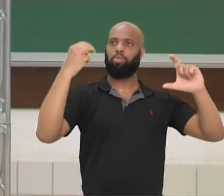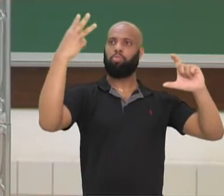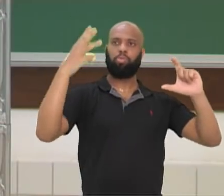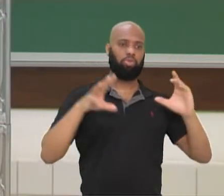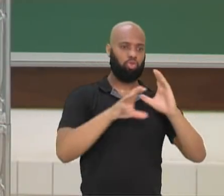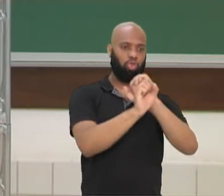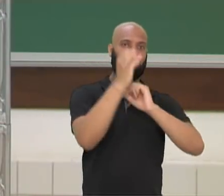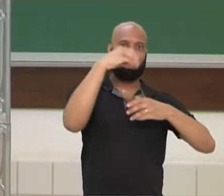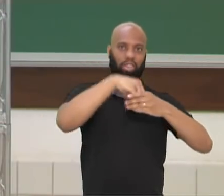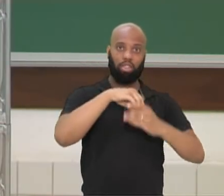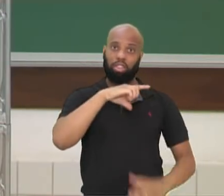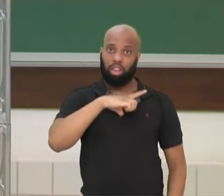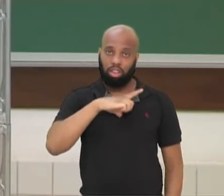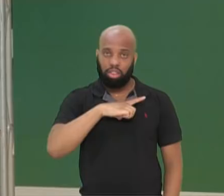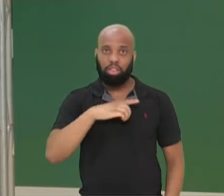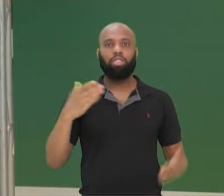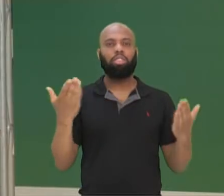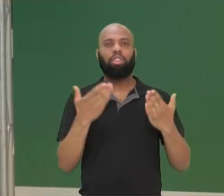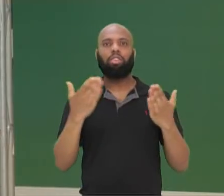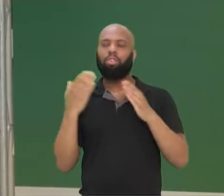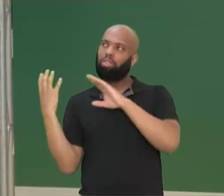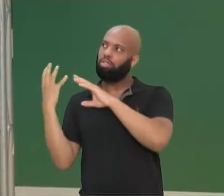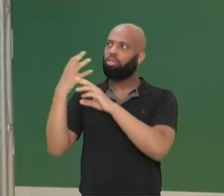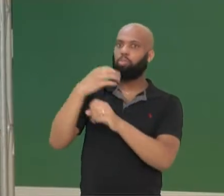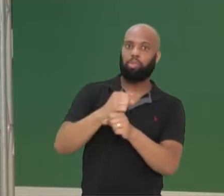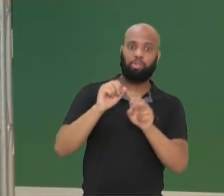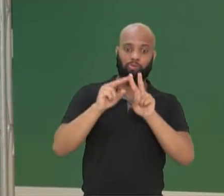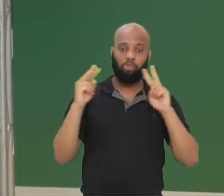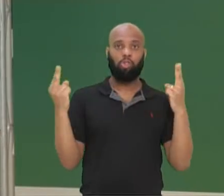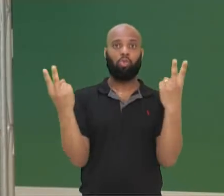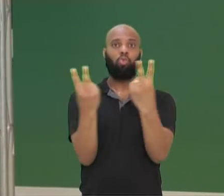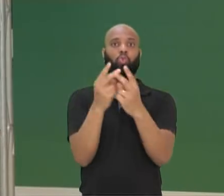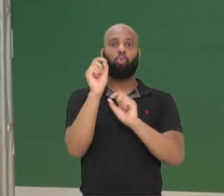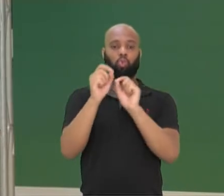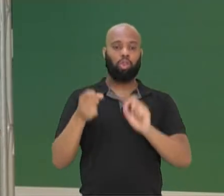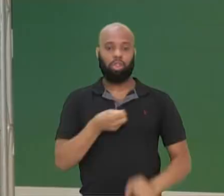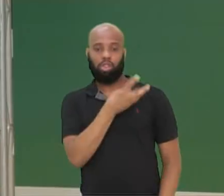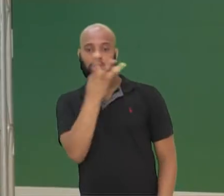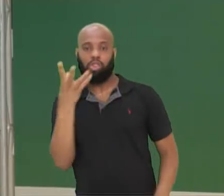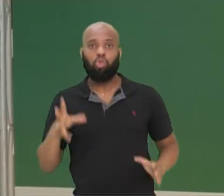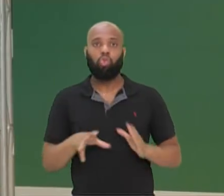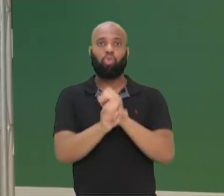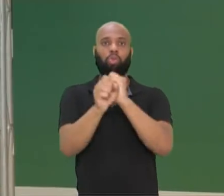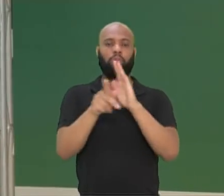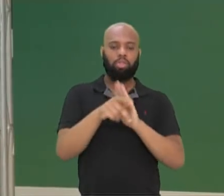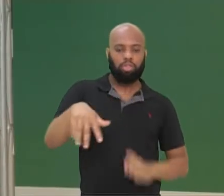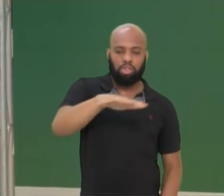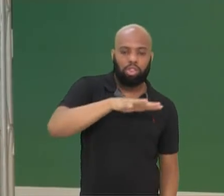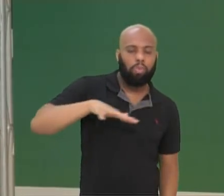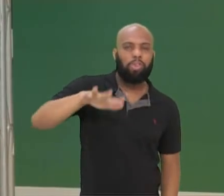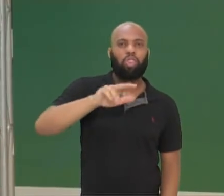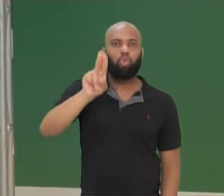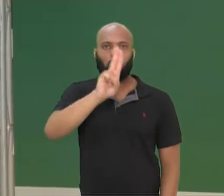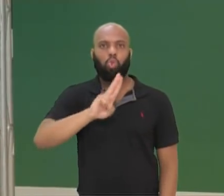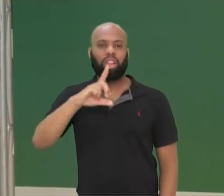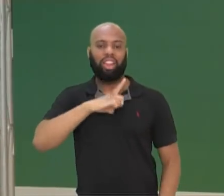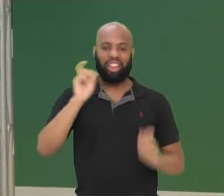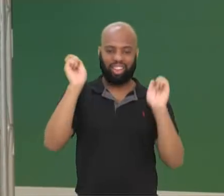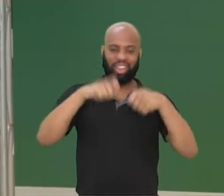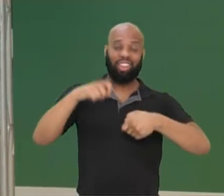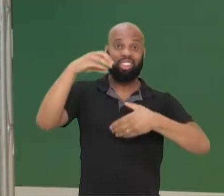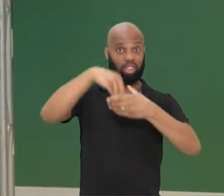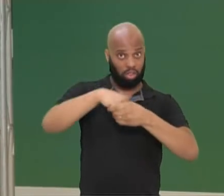Então, vamos recapitular tudo isso. Volume é a grandeza que representa a quantidade de espaço que um corpo ocupa,